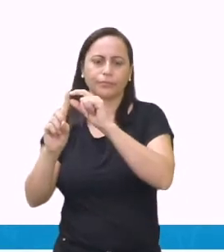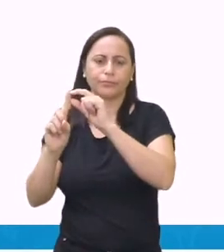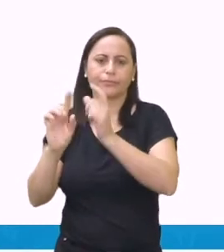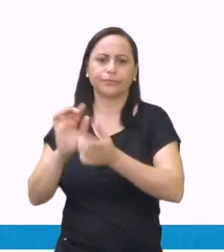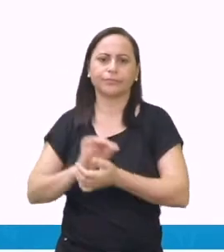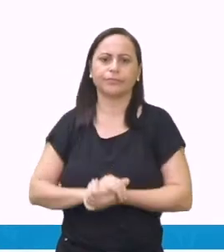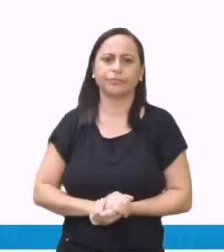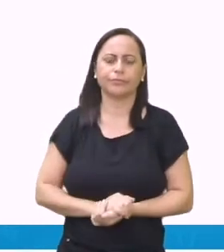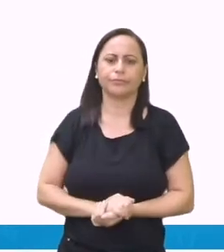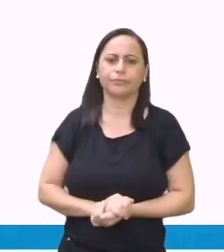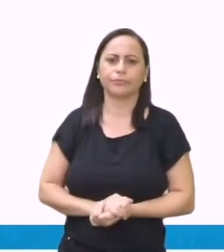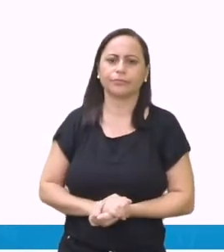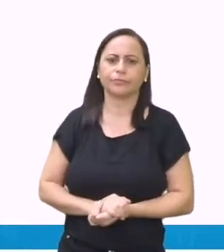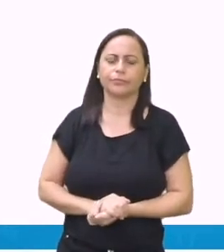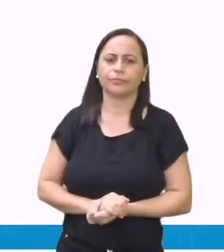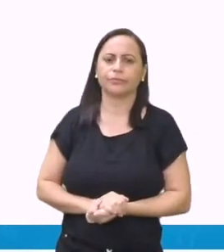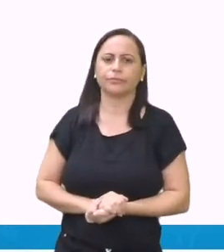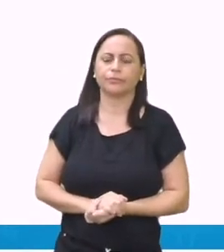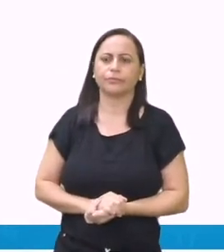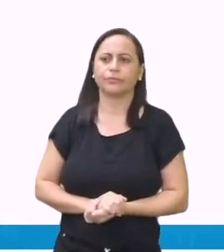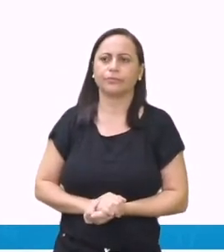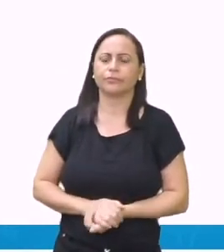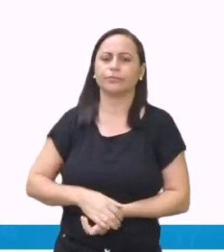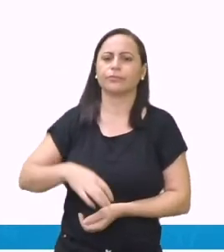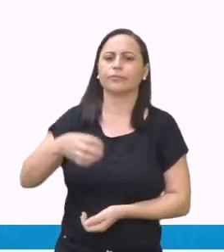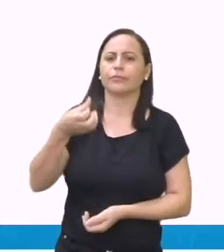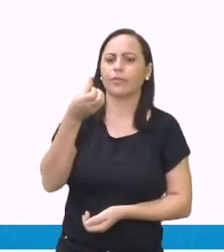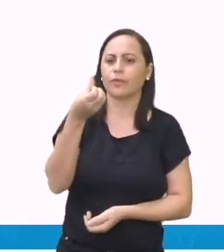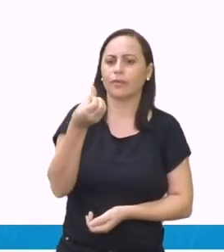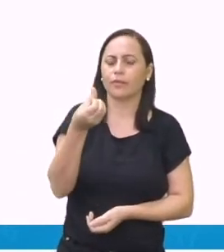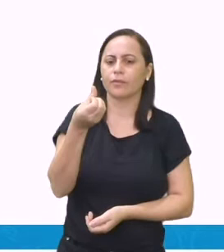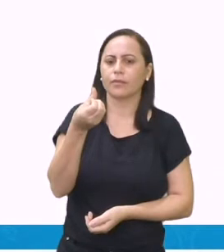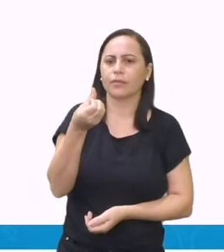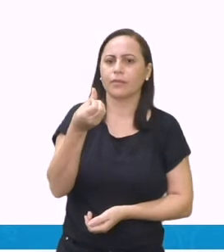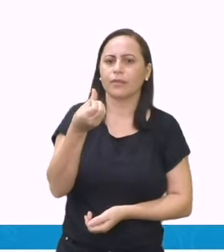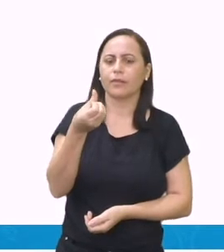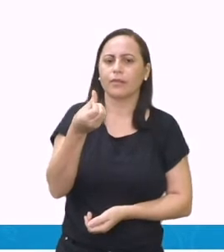unidades. E assim eu vou fazendo, ó. 6 centenas,